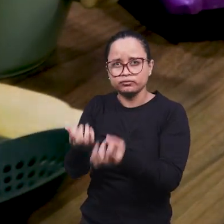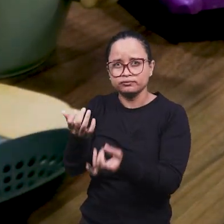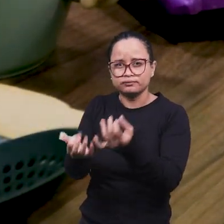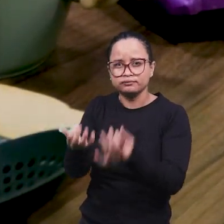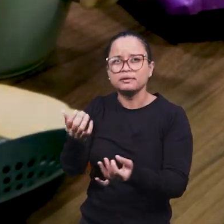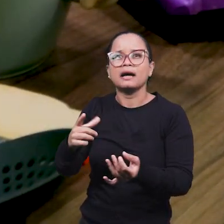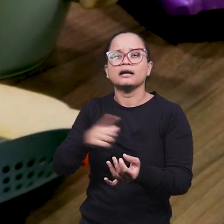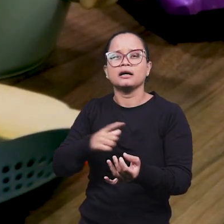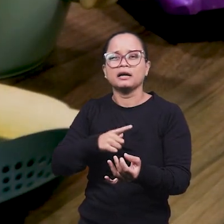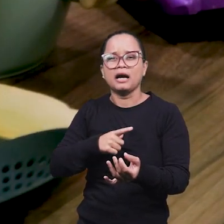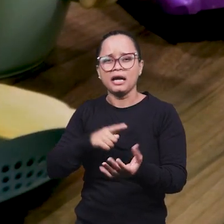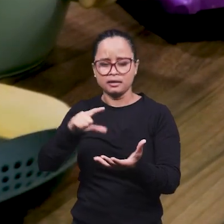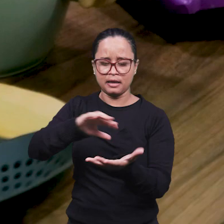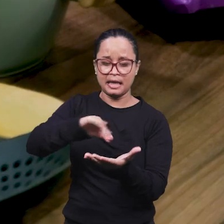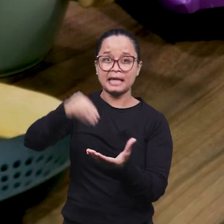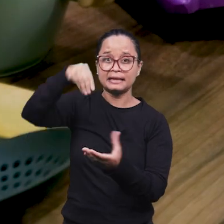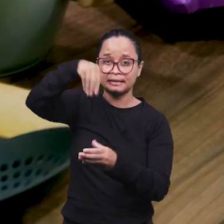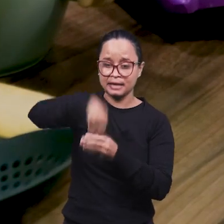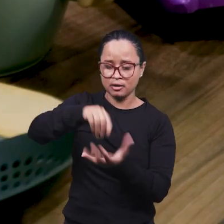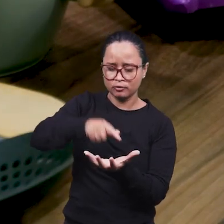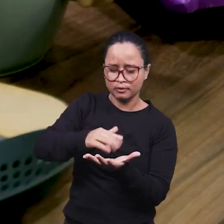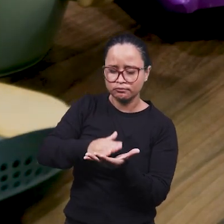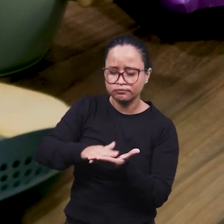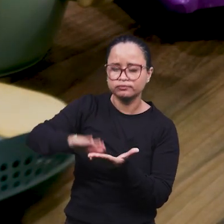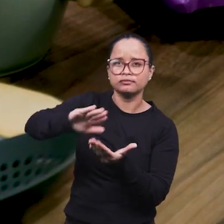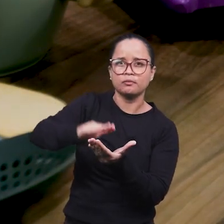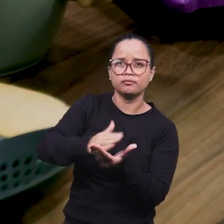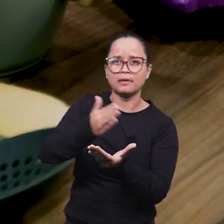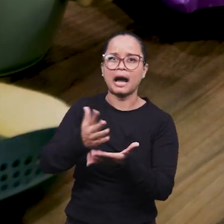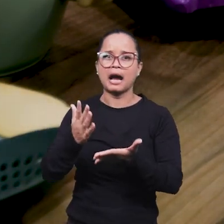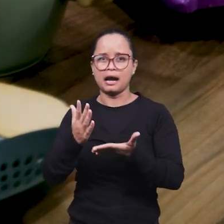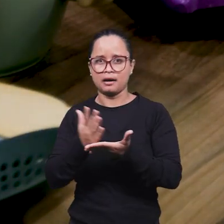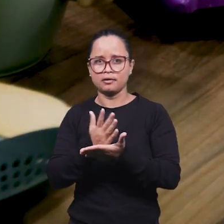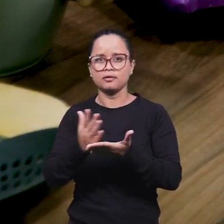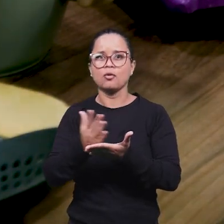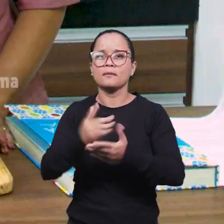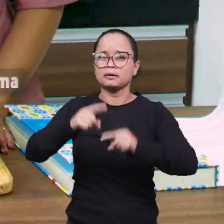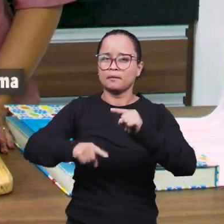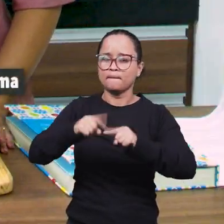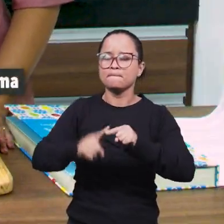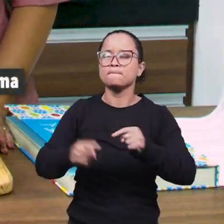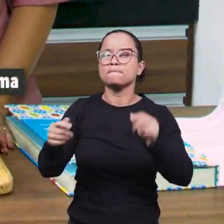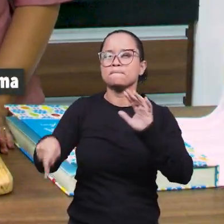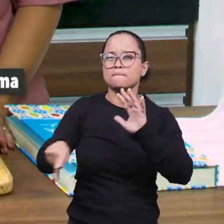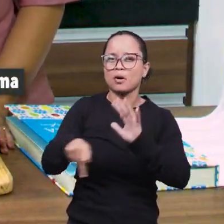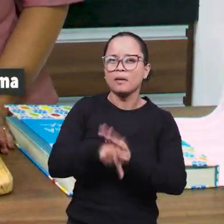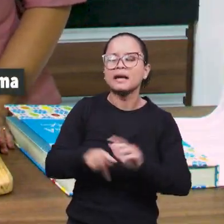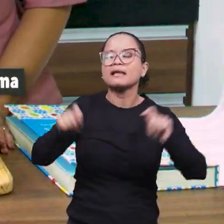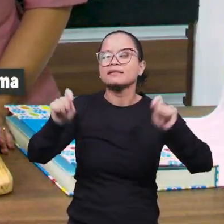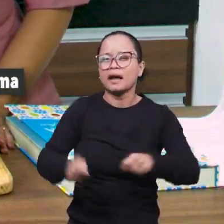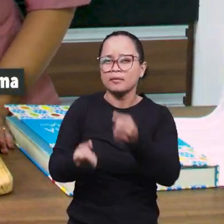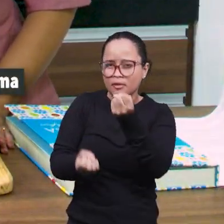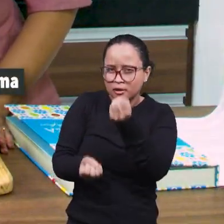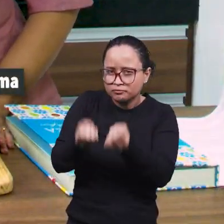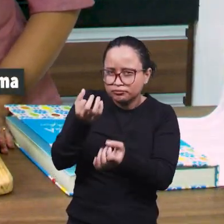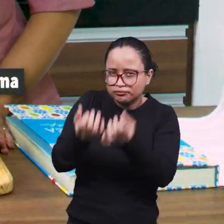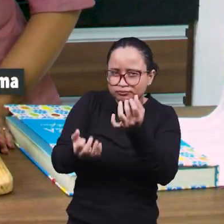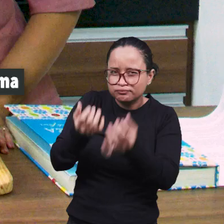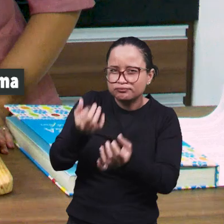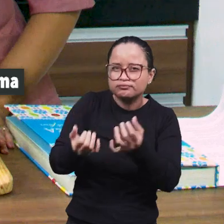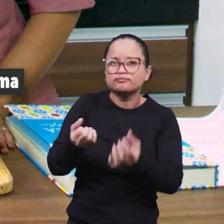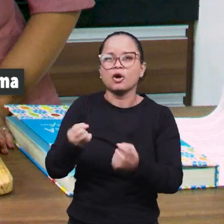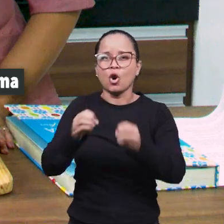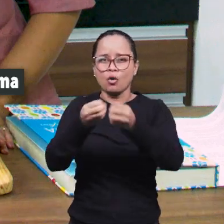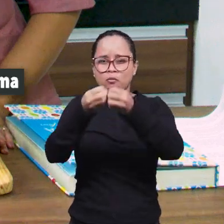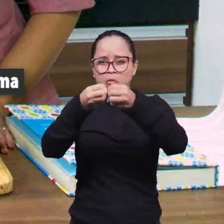um bom teflon, para que você consiga fazer aqui fritura, omelete, tapioca, seja o que